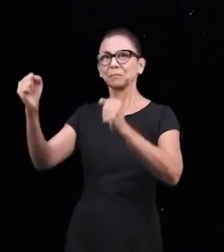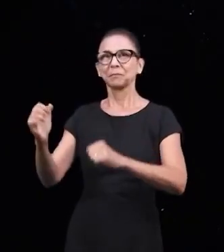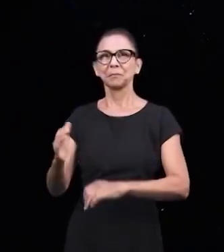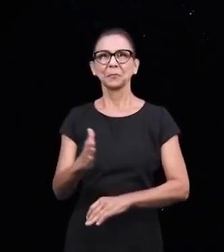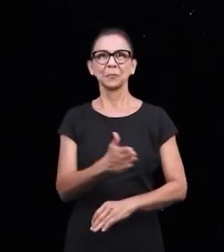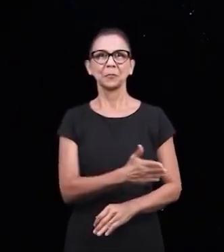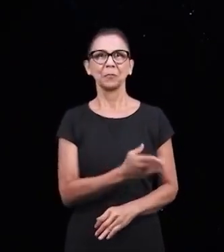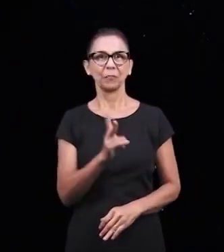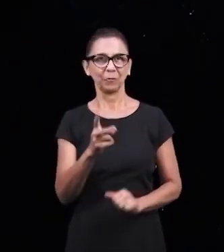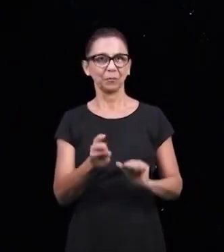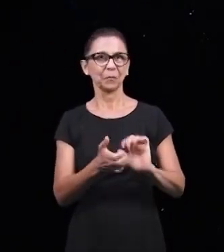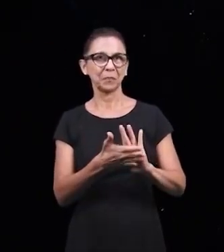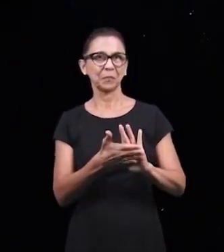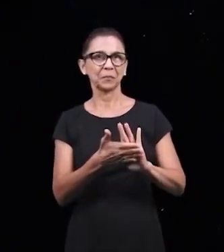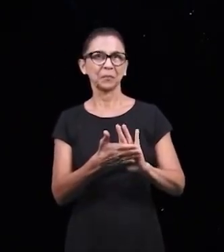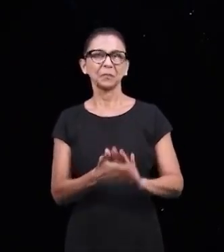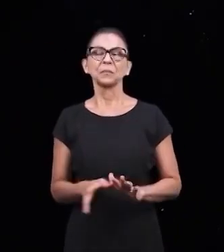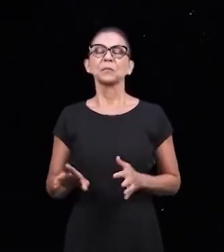Senhor.